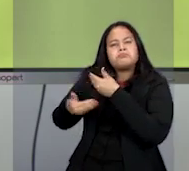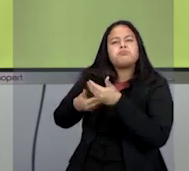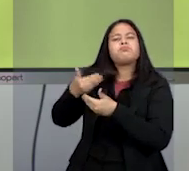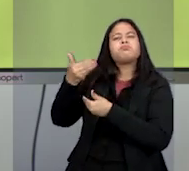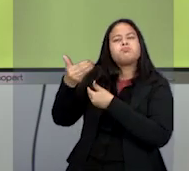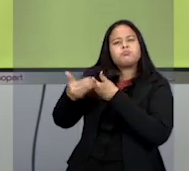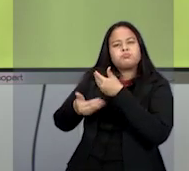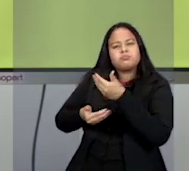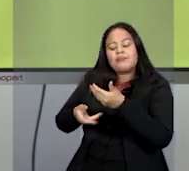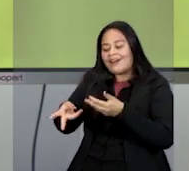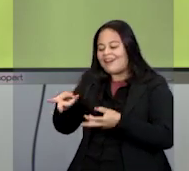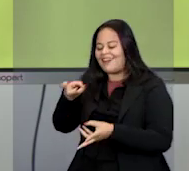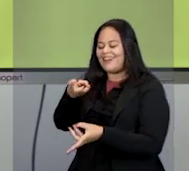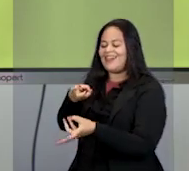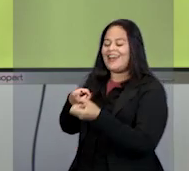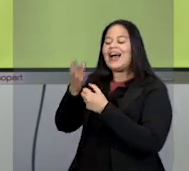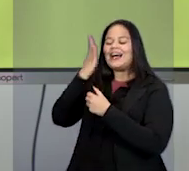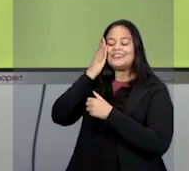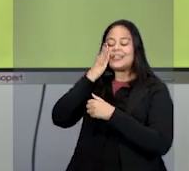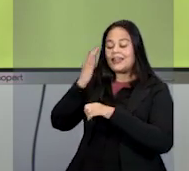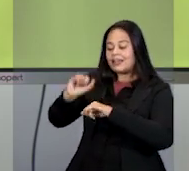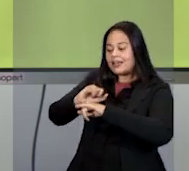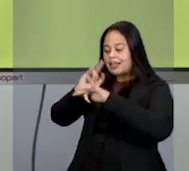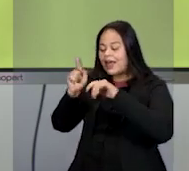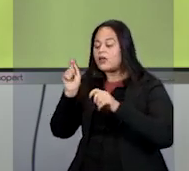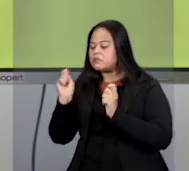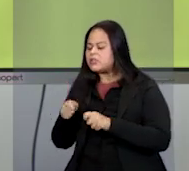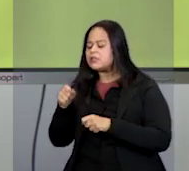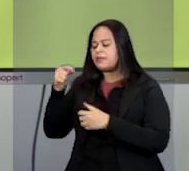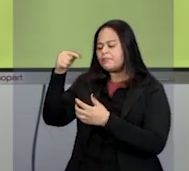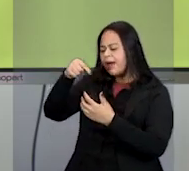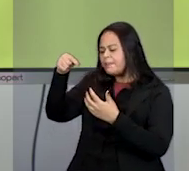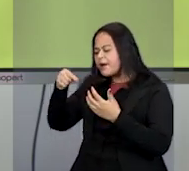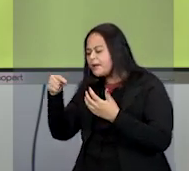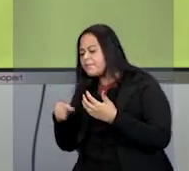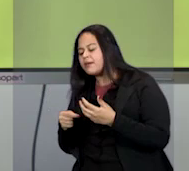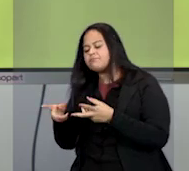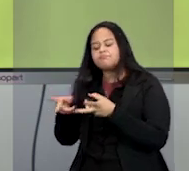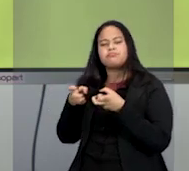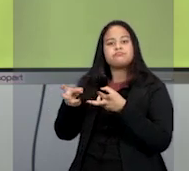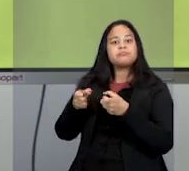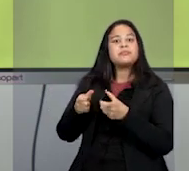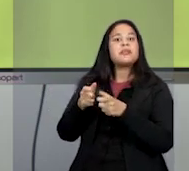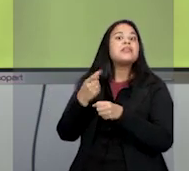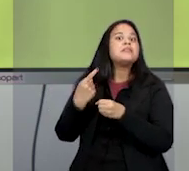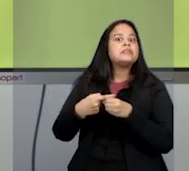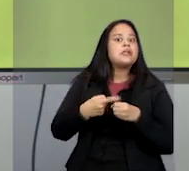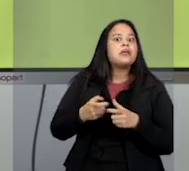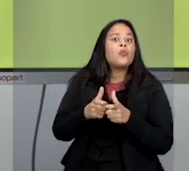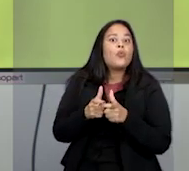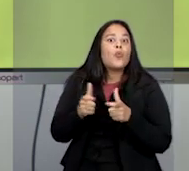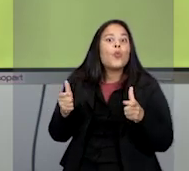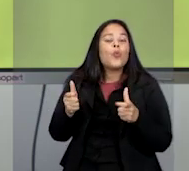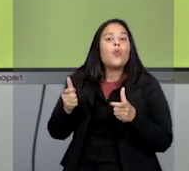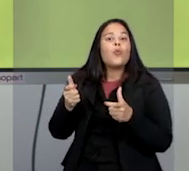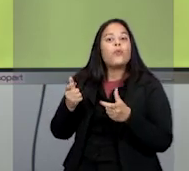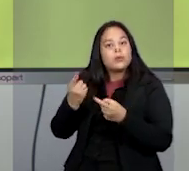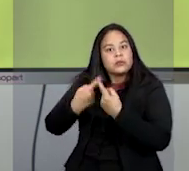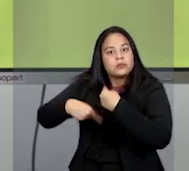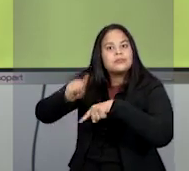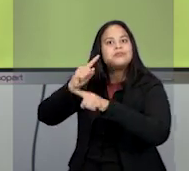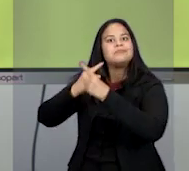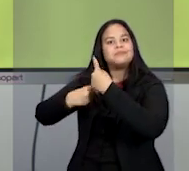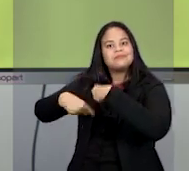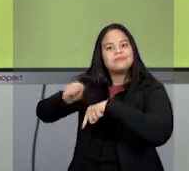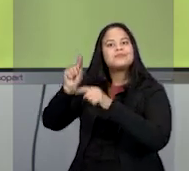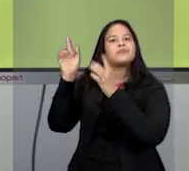você conhecer cada vez mais. Então, é uma exigência. Então, muitas cidades até cresceram e desenvolveram em torno